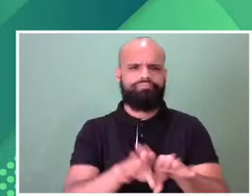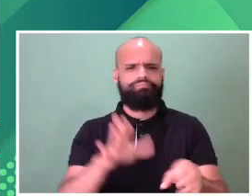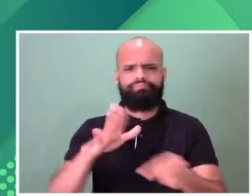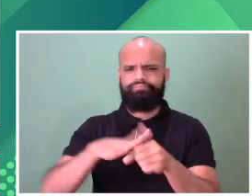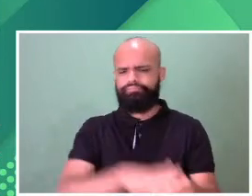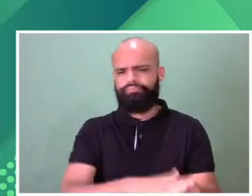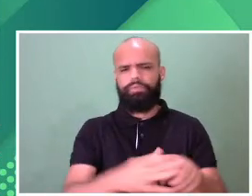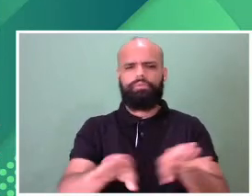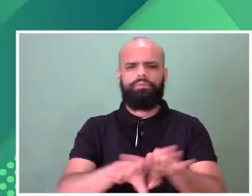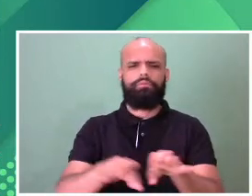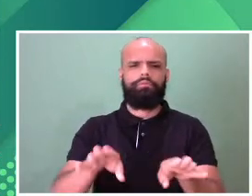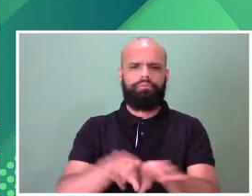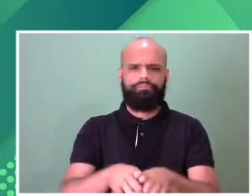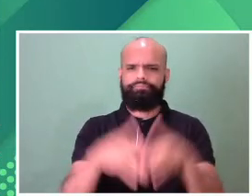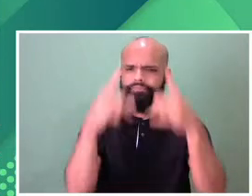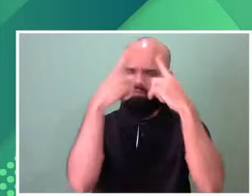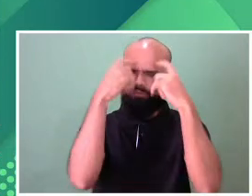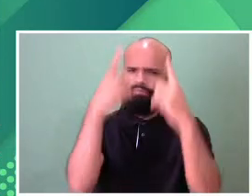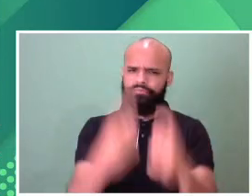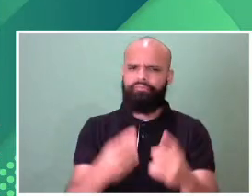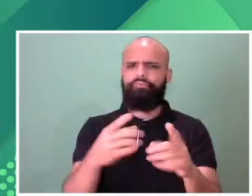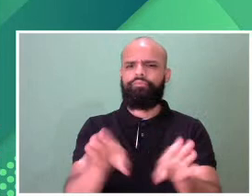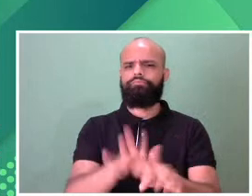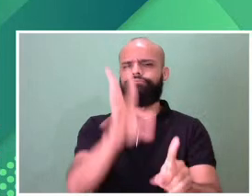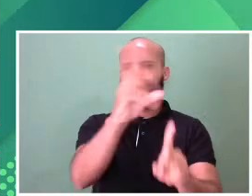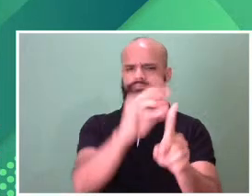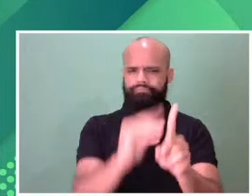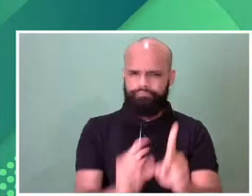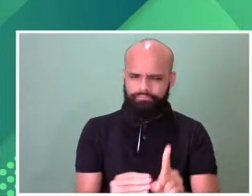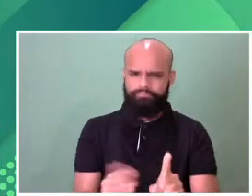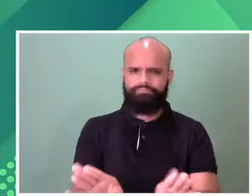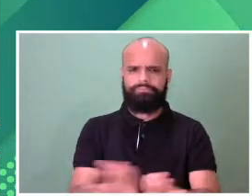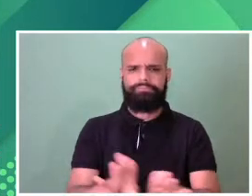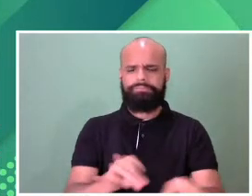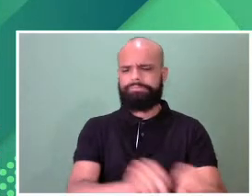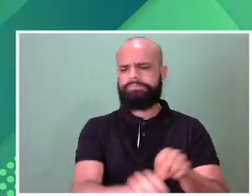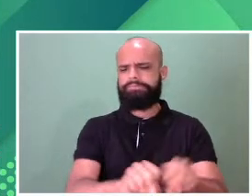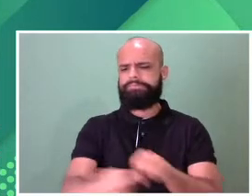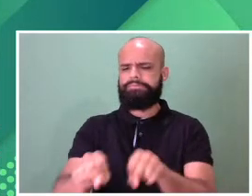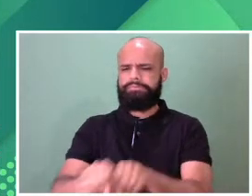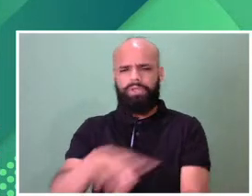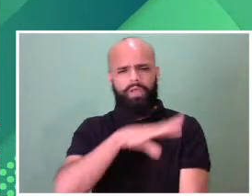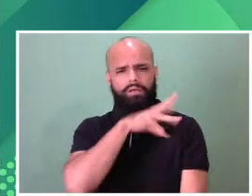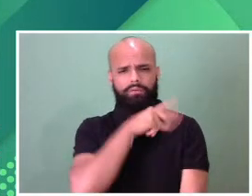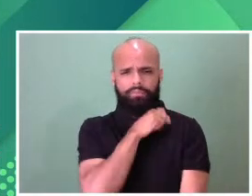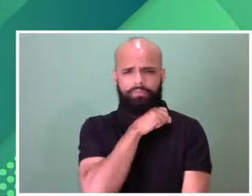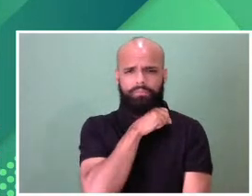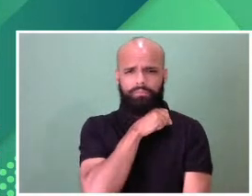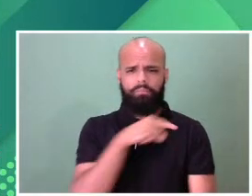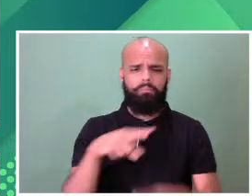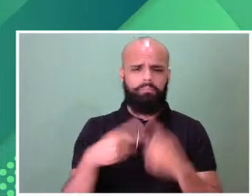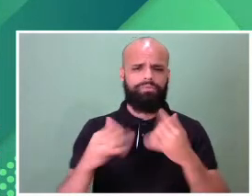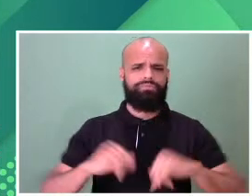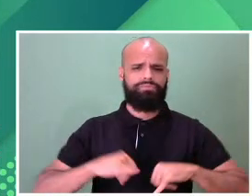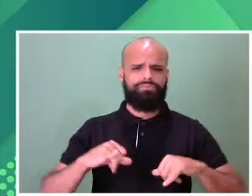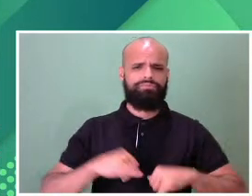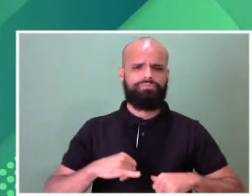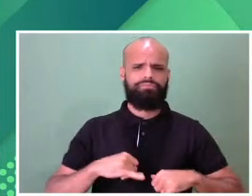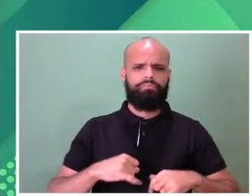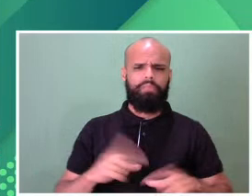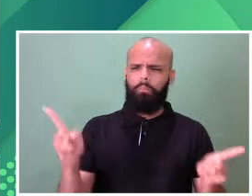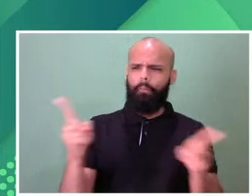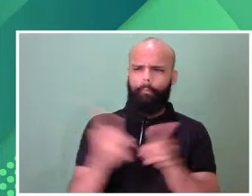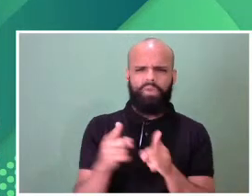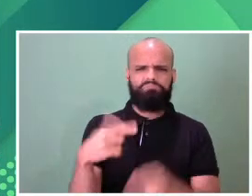traficados, violentados sexualmente, trucidados, enquanto suas mortes e sofrimento são reduzidos ao mínimo de valor